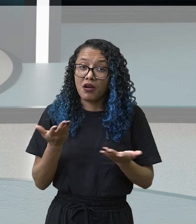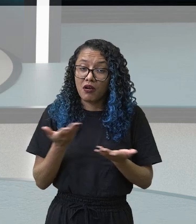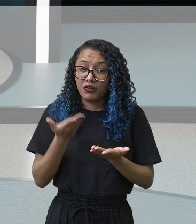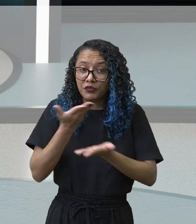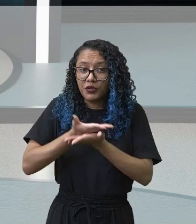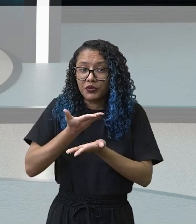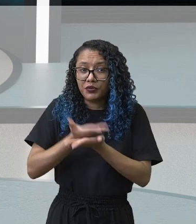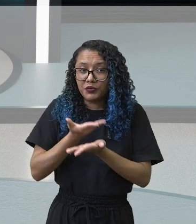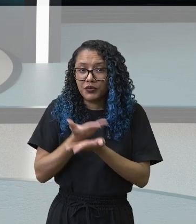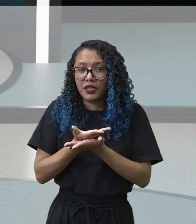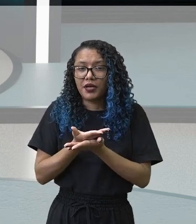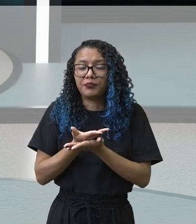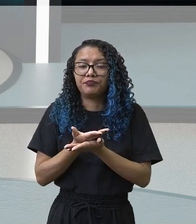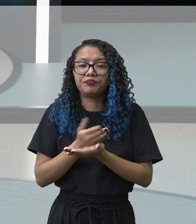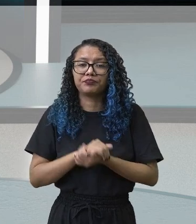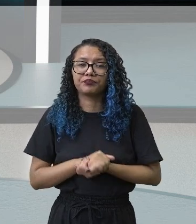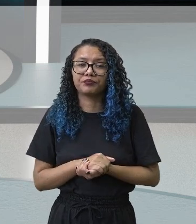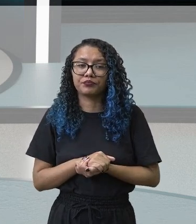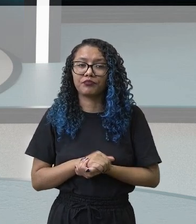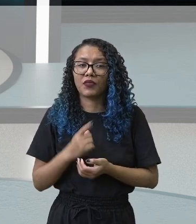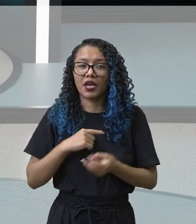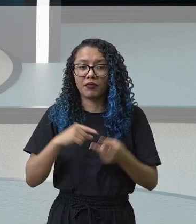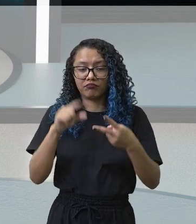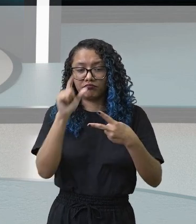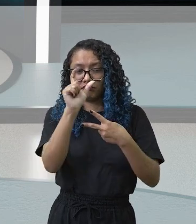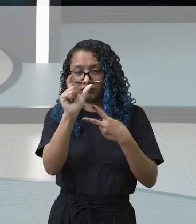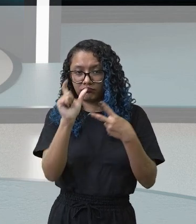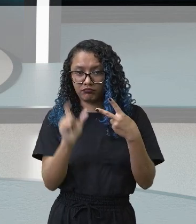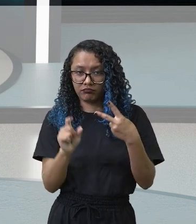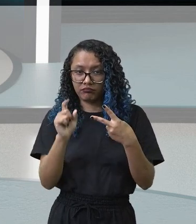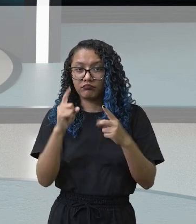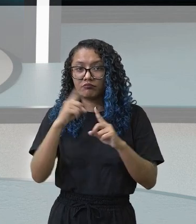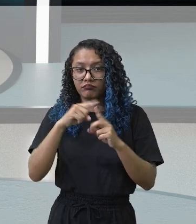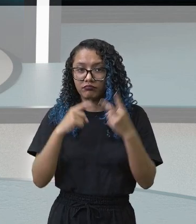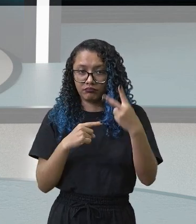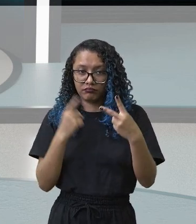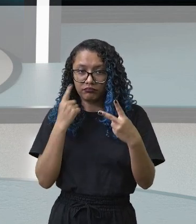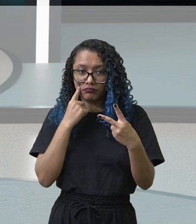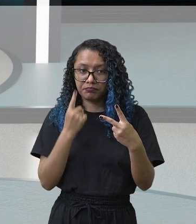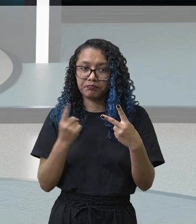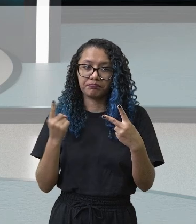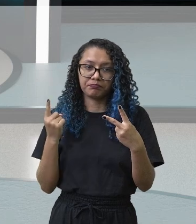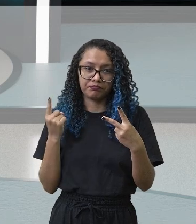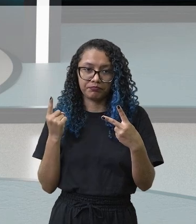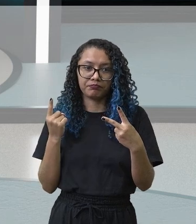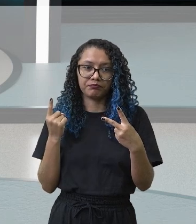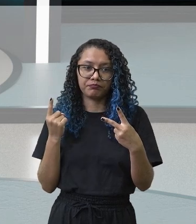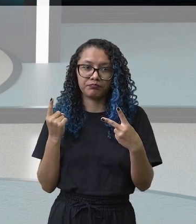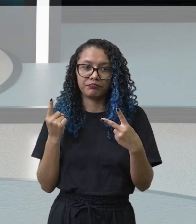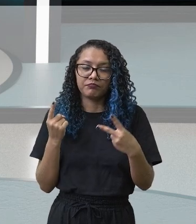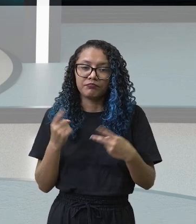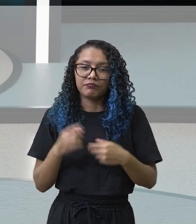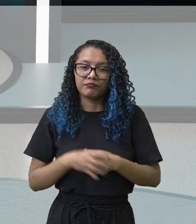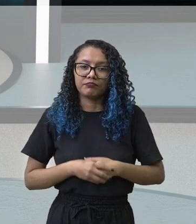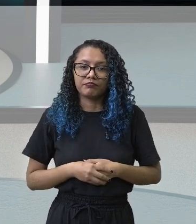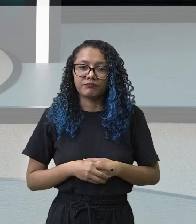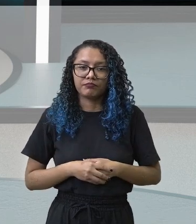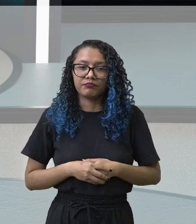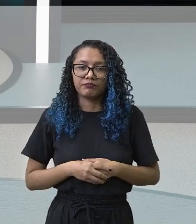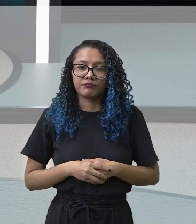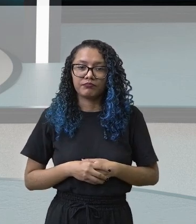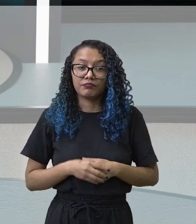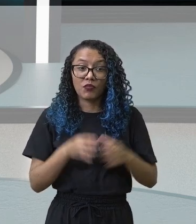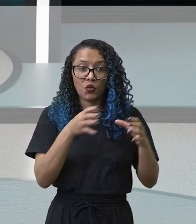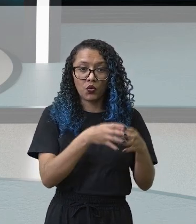aqui como domésticos e os Salves se que se a classificação eu